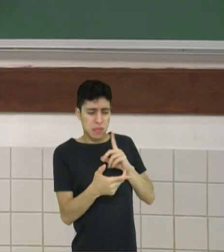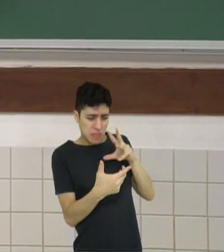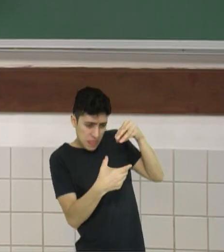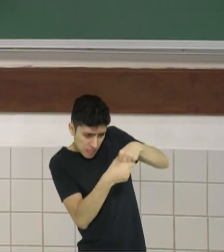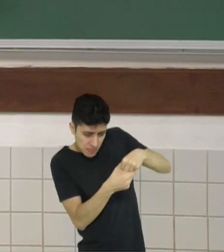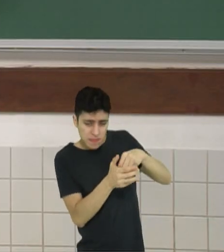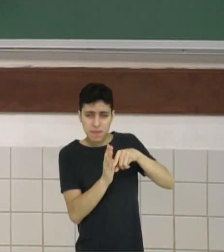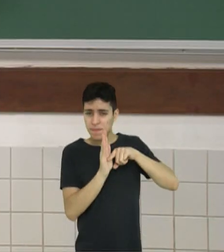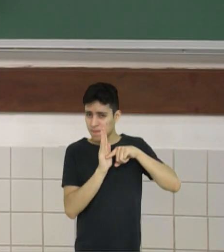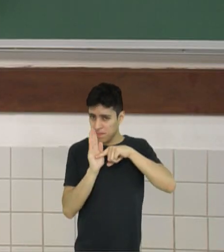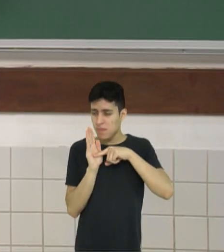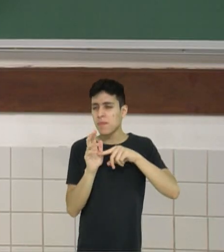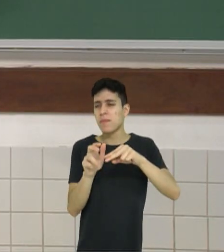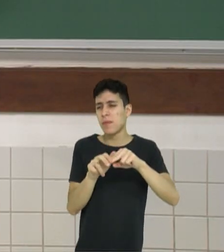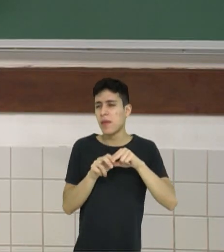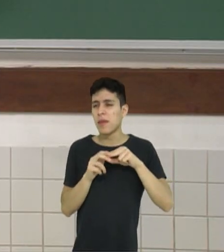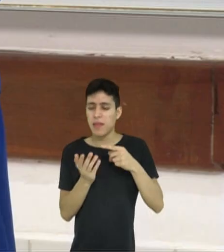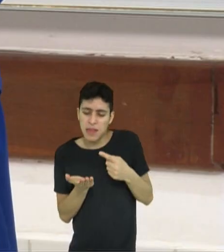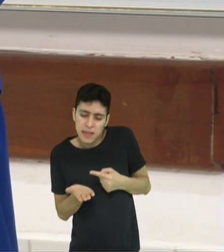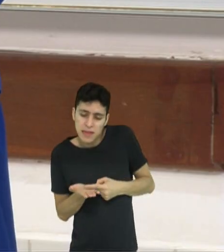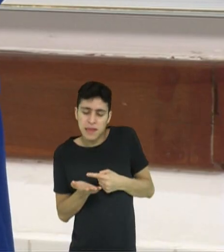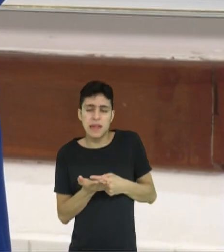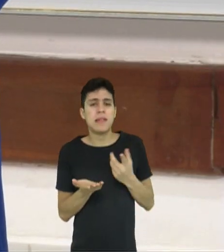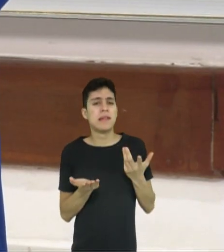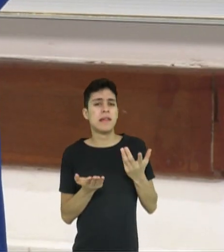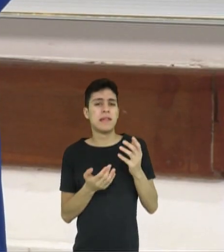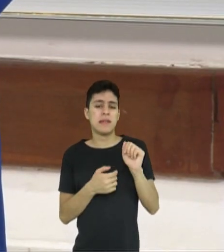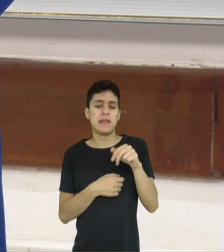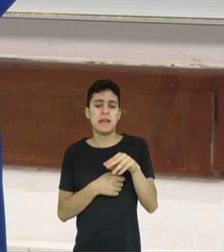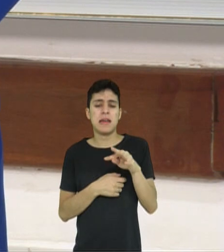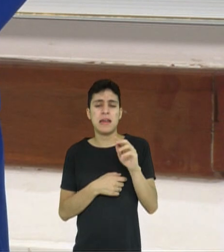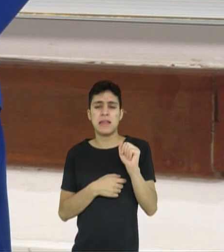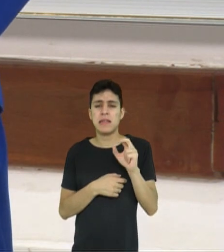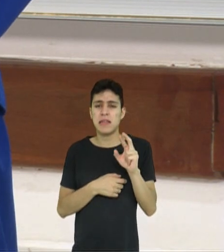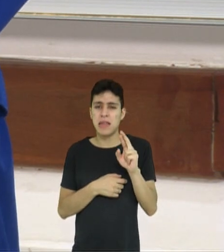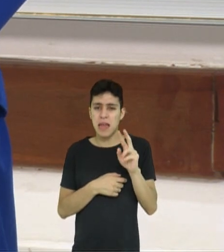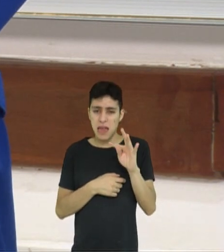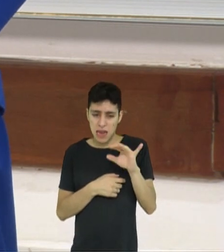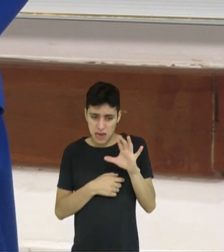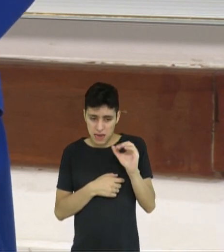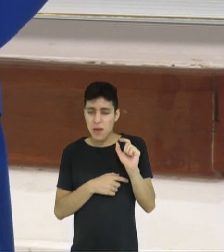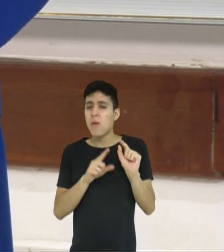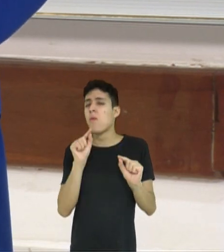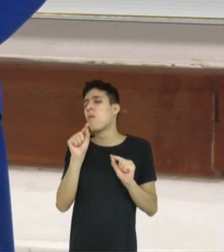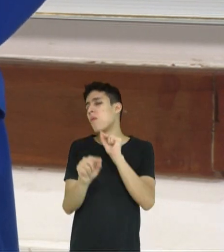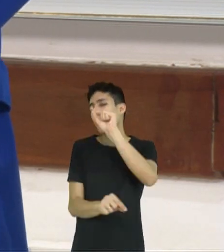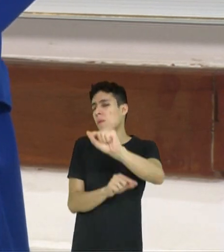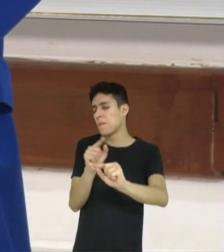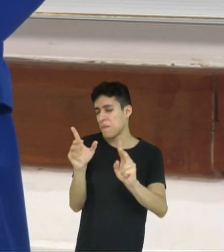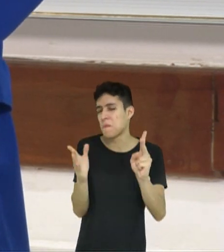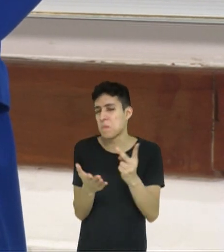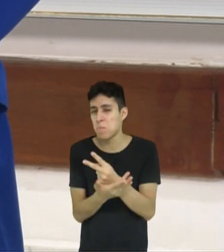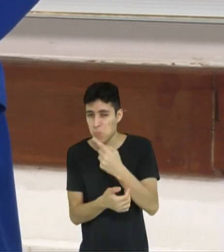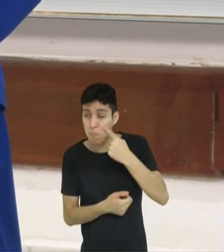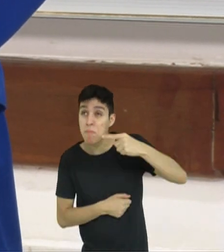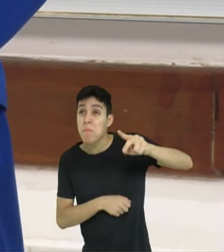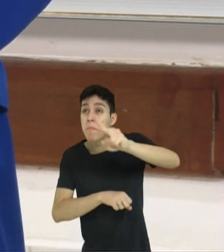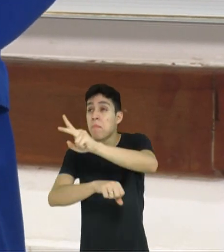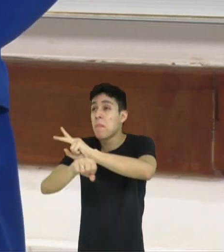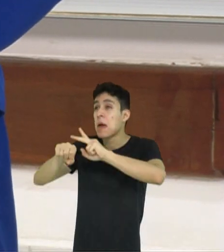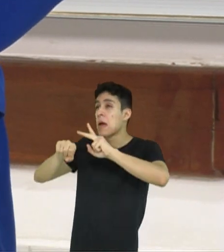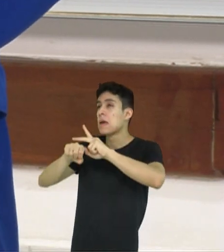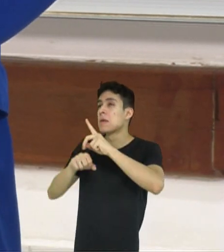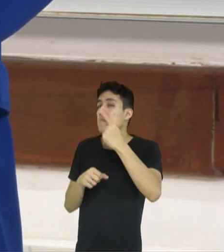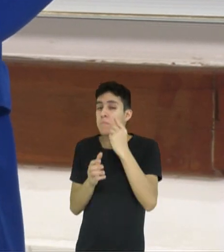Antártica, que a gente vai ver com maiores detalhes, os países resolveram instalar bases de pesquisa lá. Tem